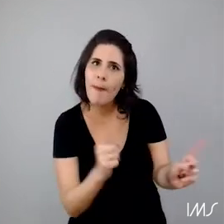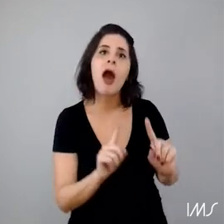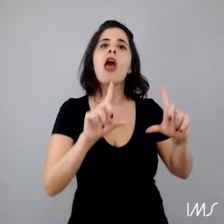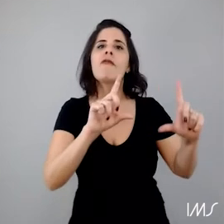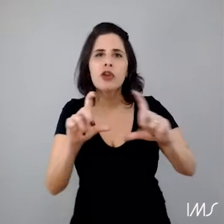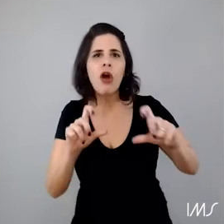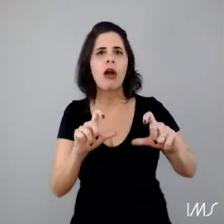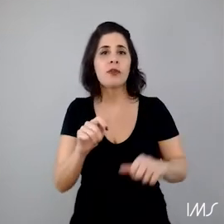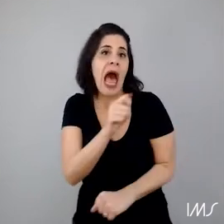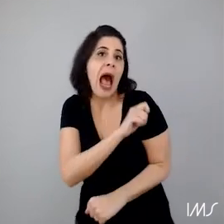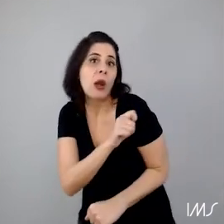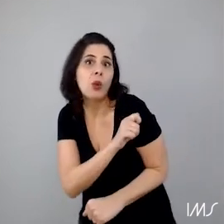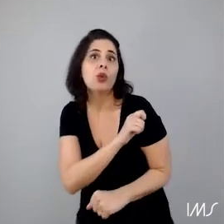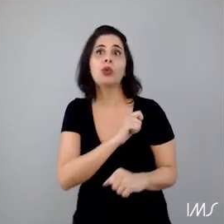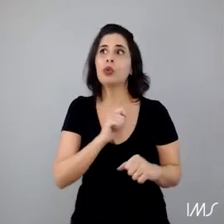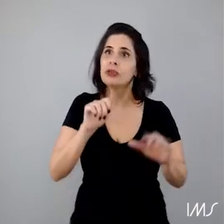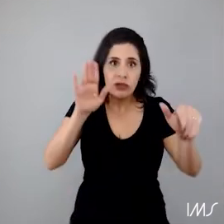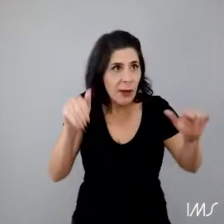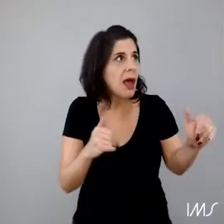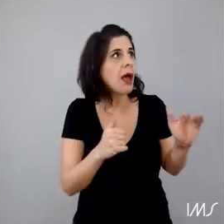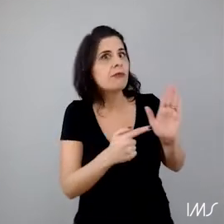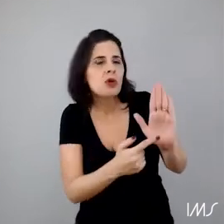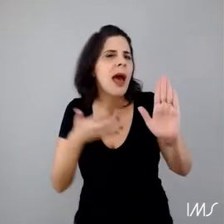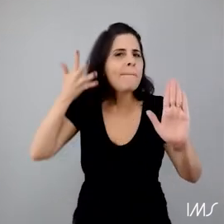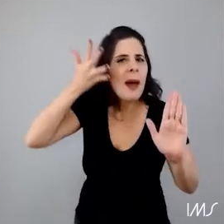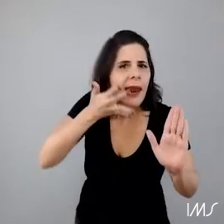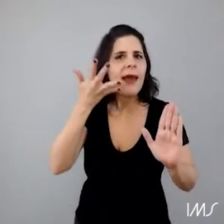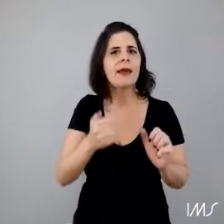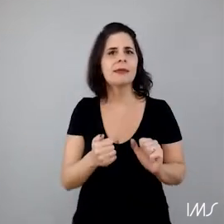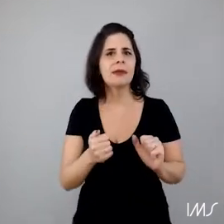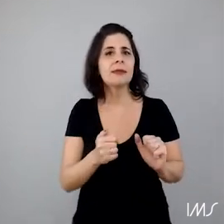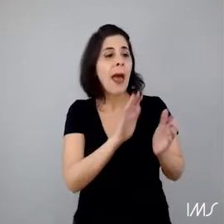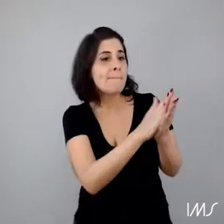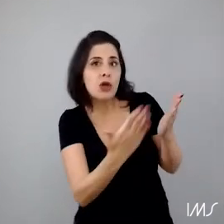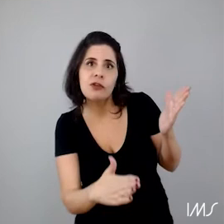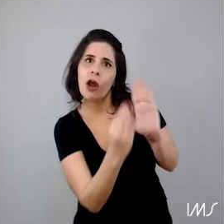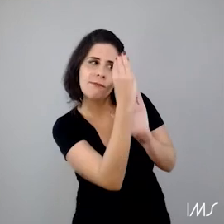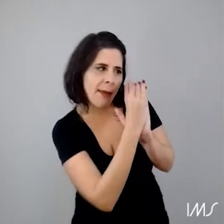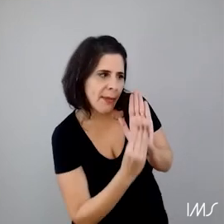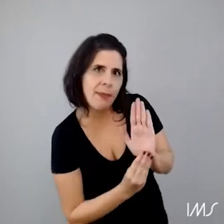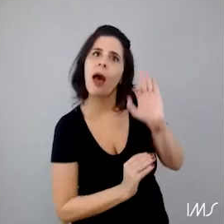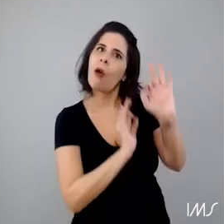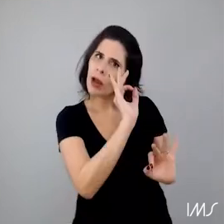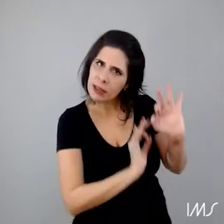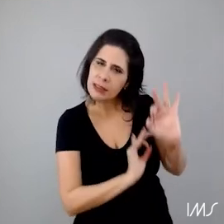realização de exposições, palestras, leituras de portfólios, enfim, eventos